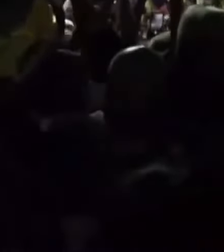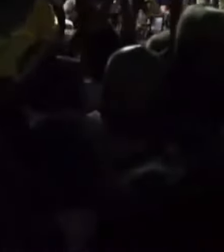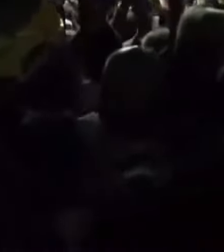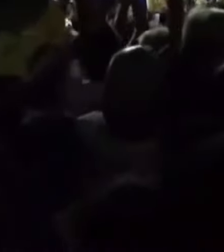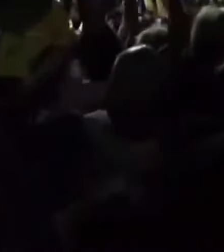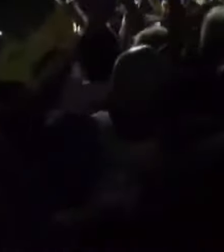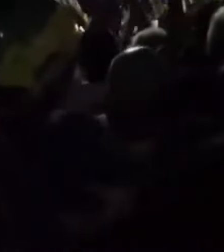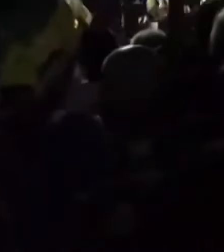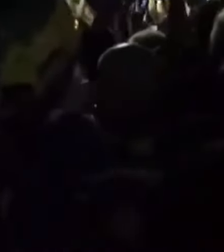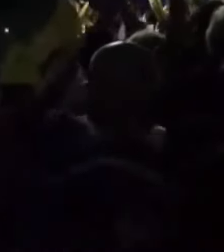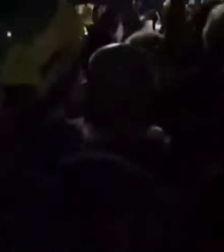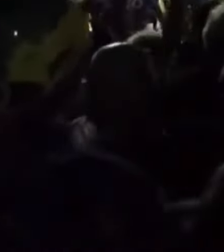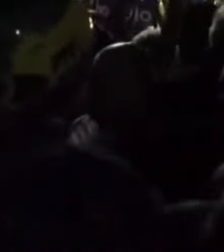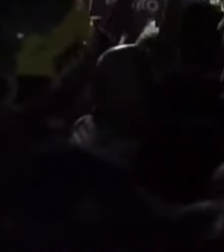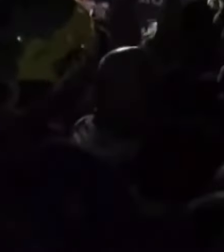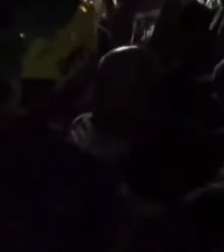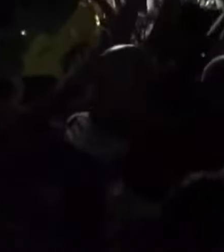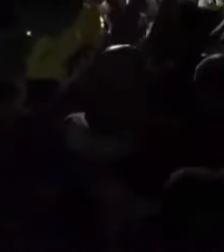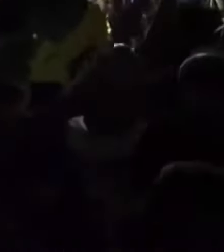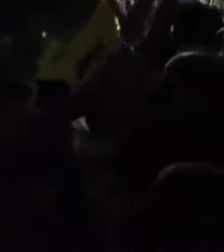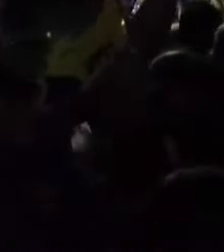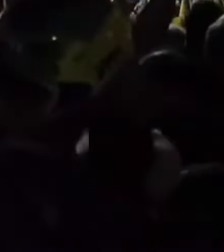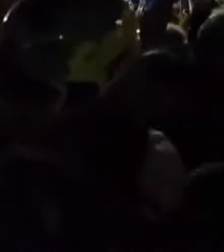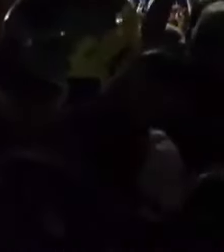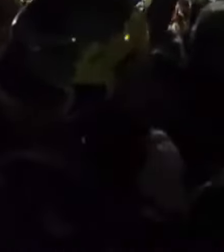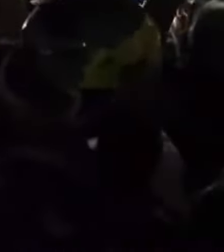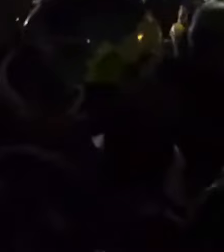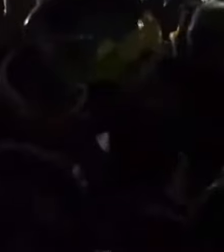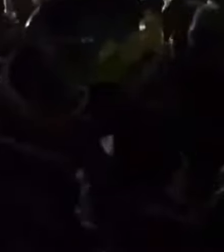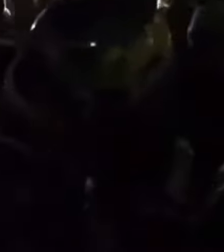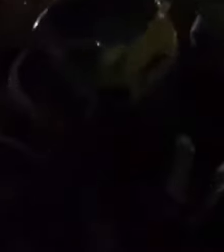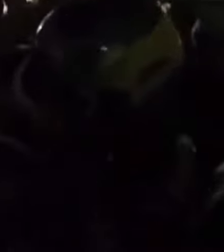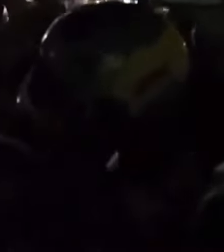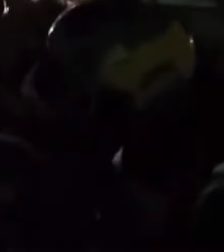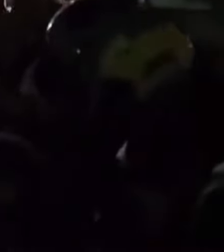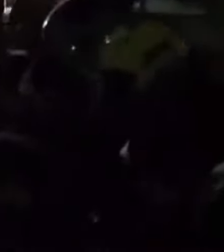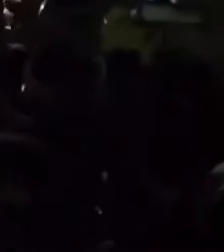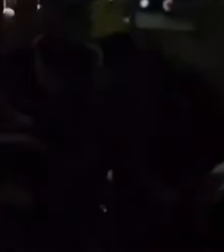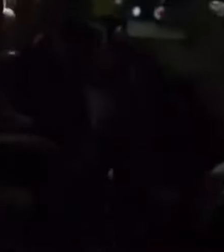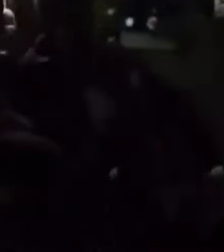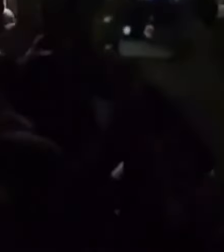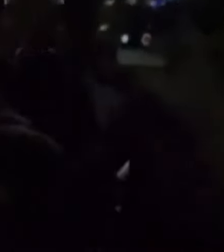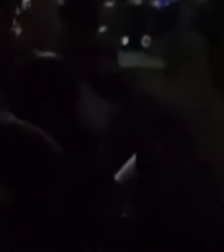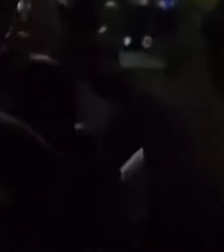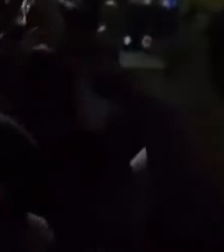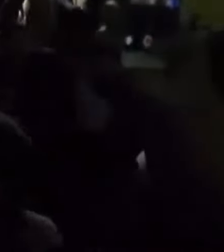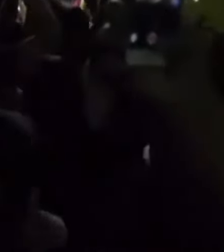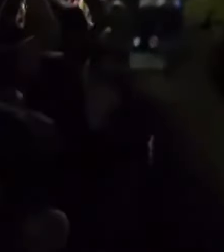hora do Jair. É Paulo e Lula! Jair, é Lula e Paulo! Jair embora.